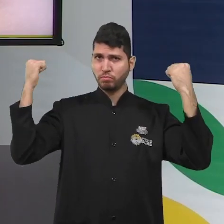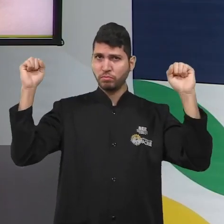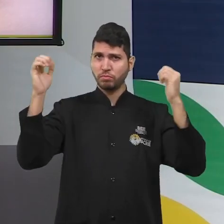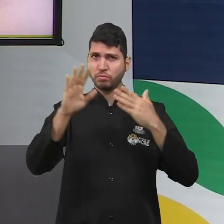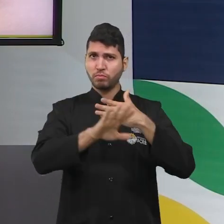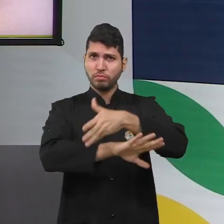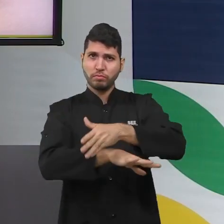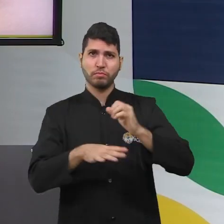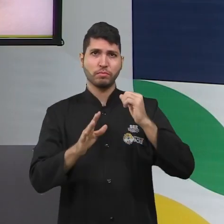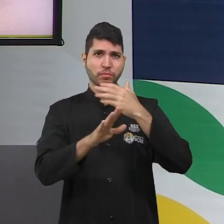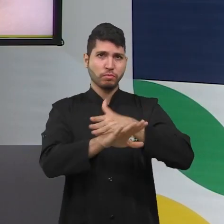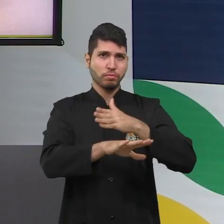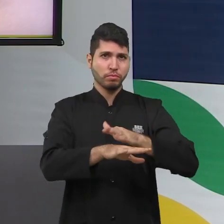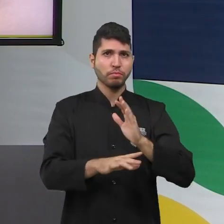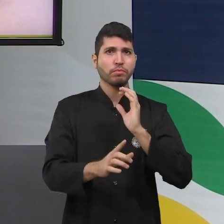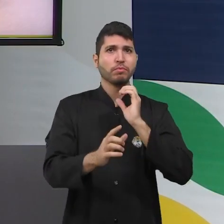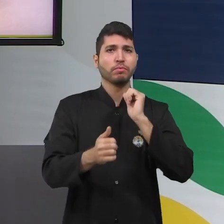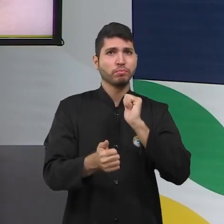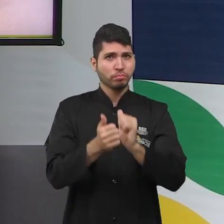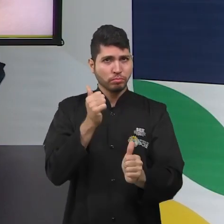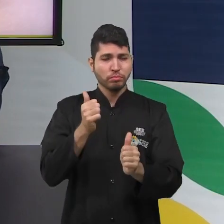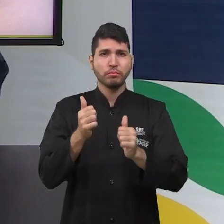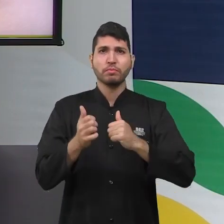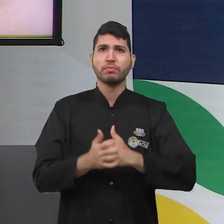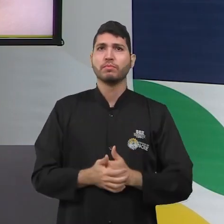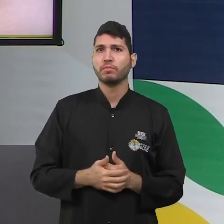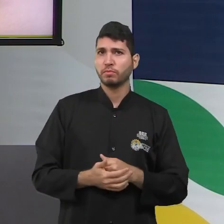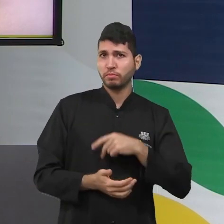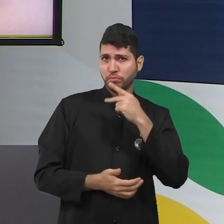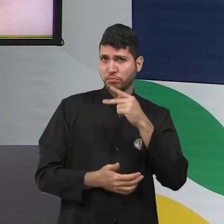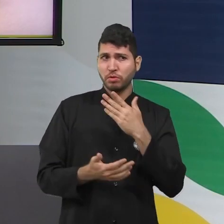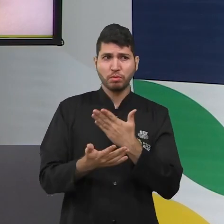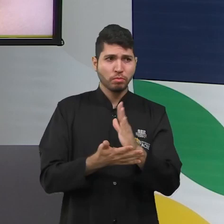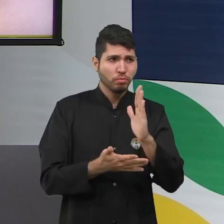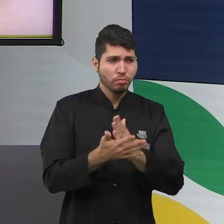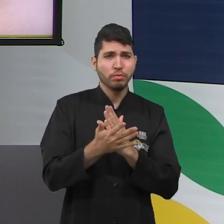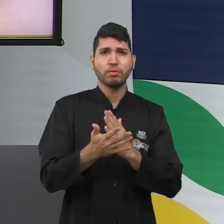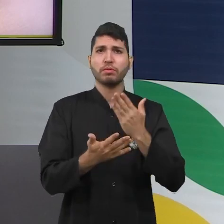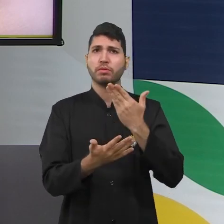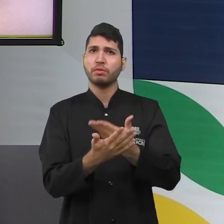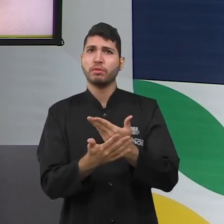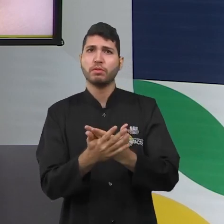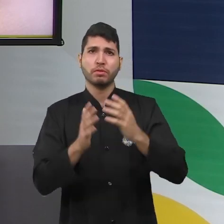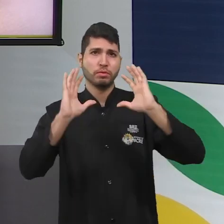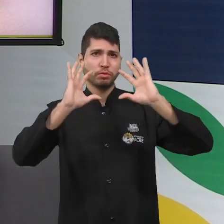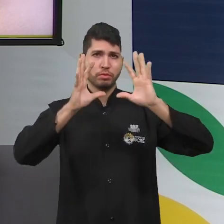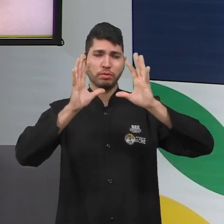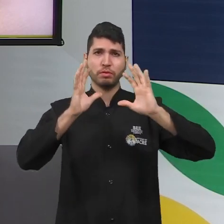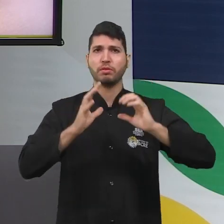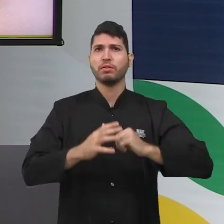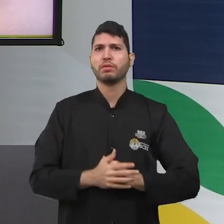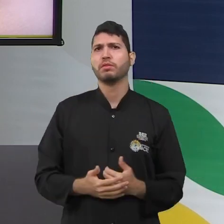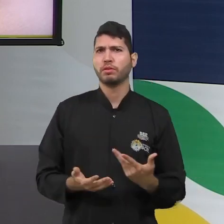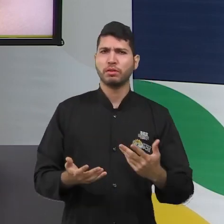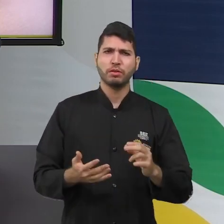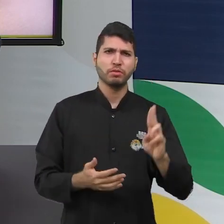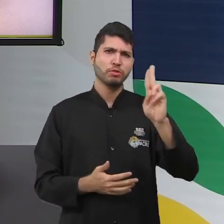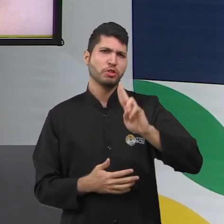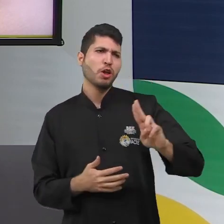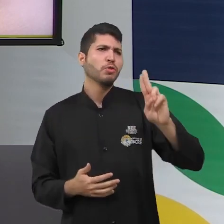às práticas esportivas. Mencionamos em alguma aula sobre vôlei, e o vôlei como ferramenta